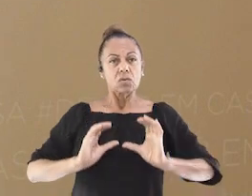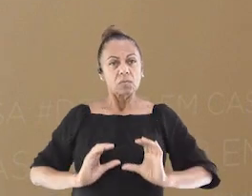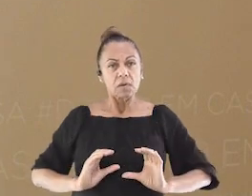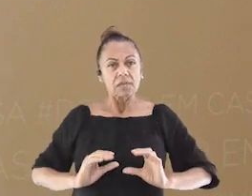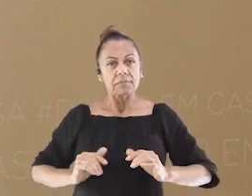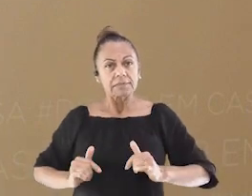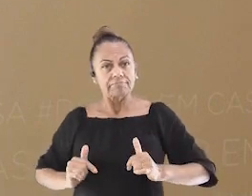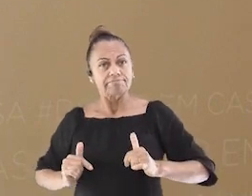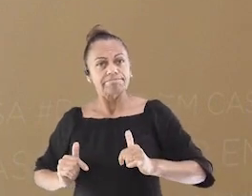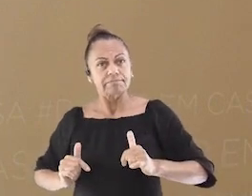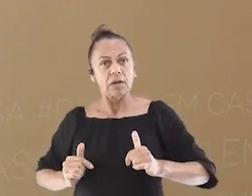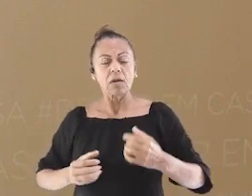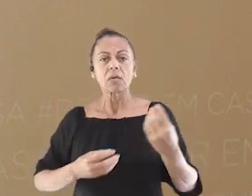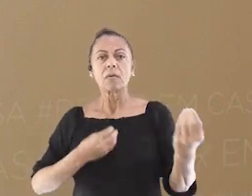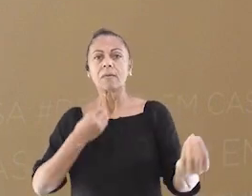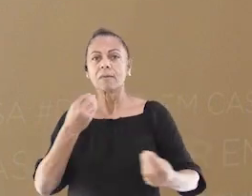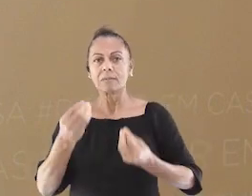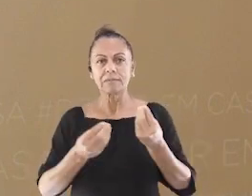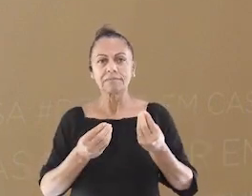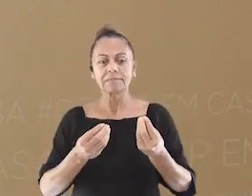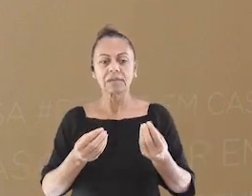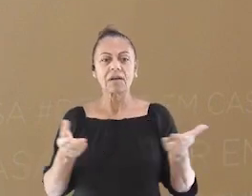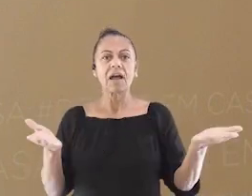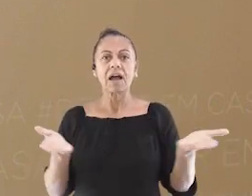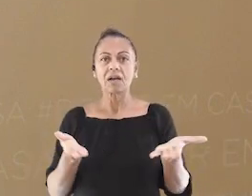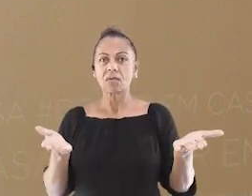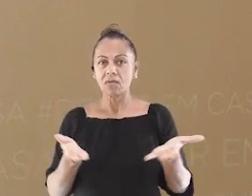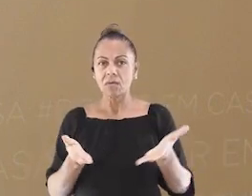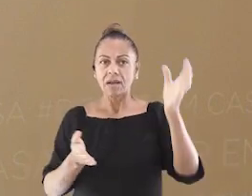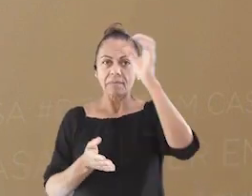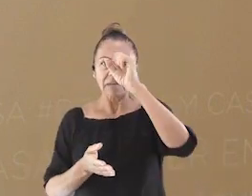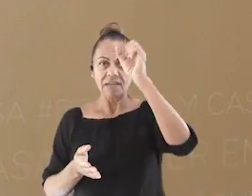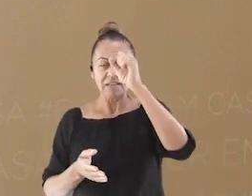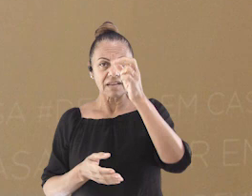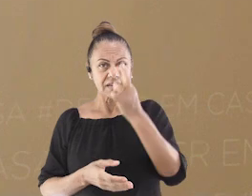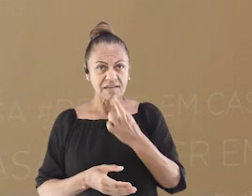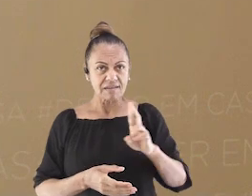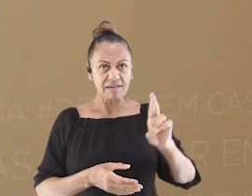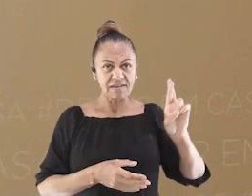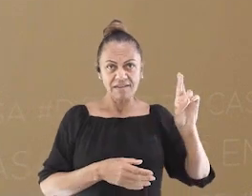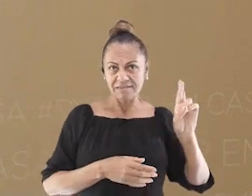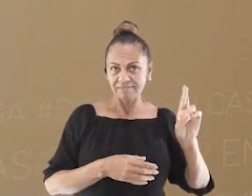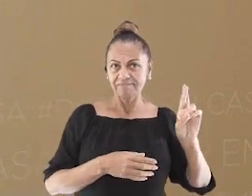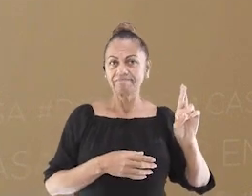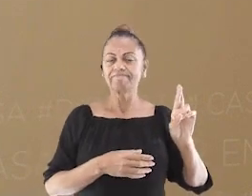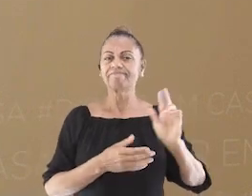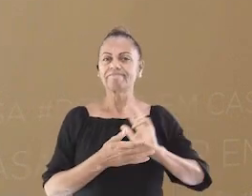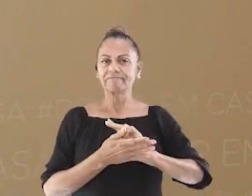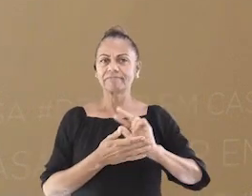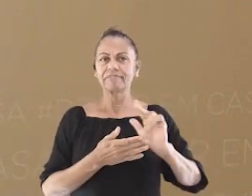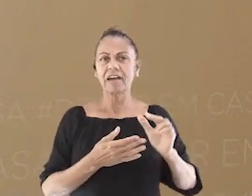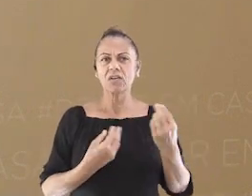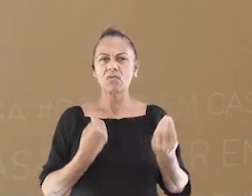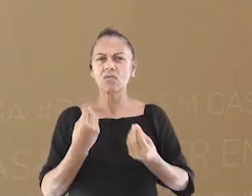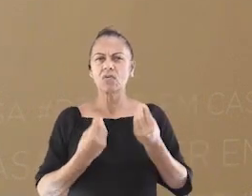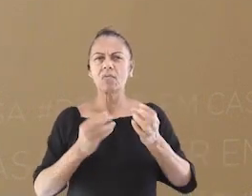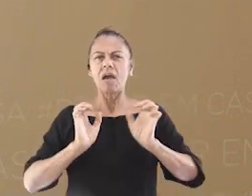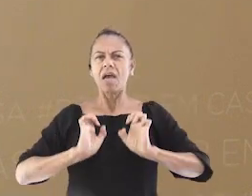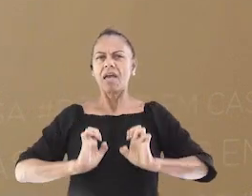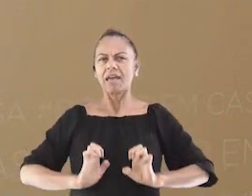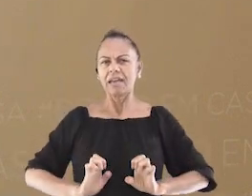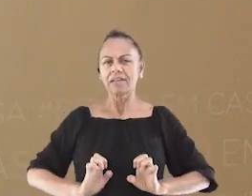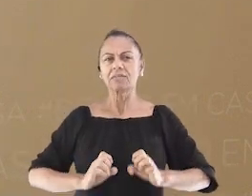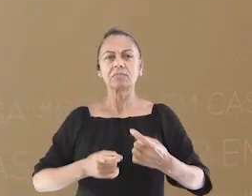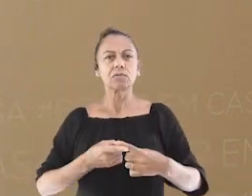e pensar sobre nossas atitudes. Nesse momento, vamos aprender sobre crenças religiosas e princípios éticos.